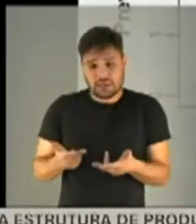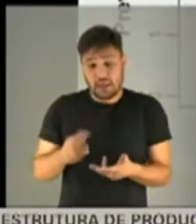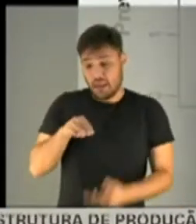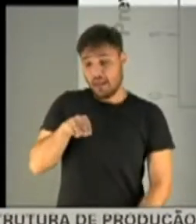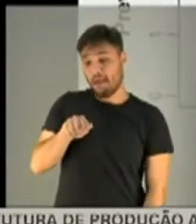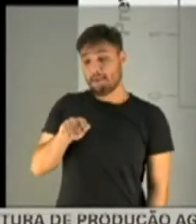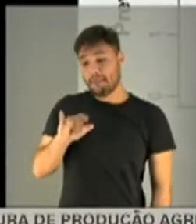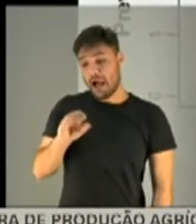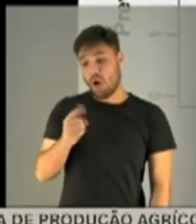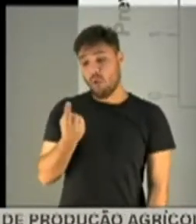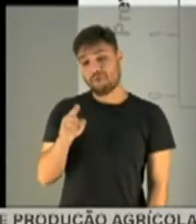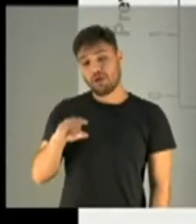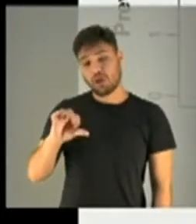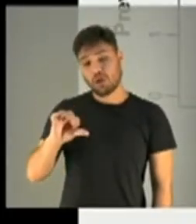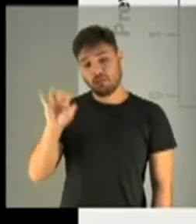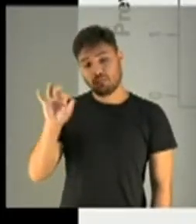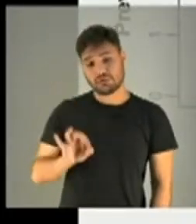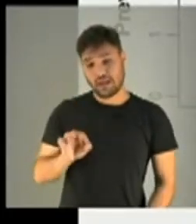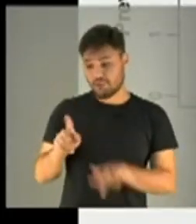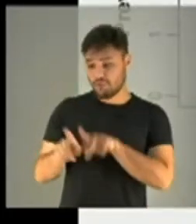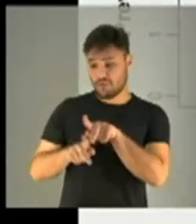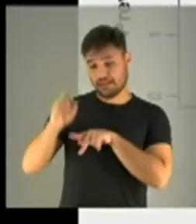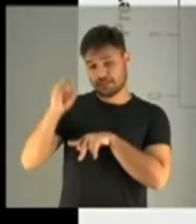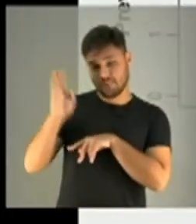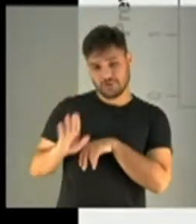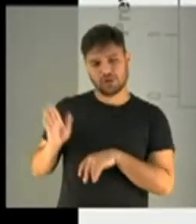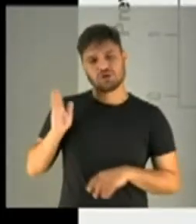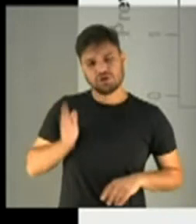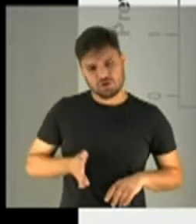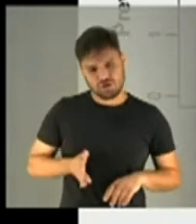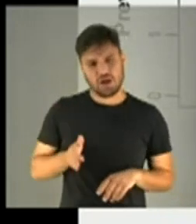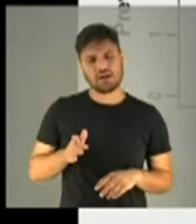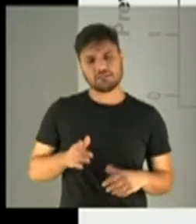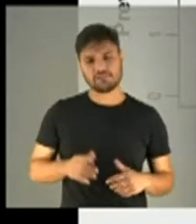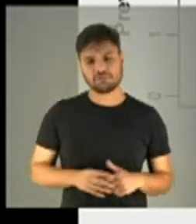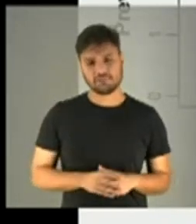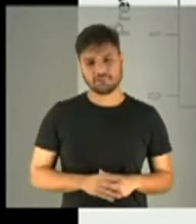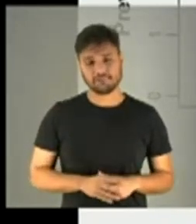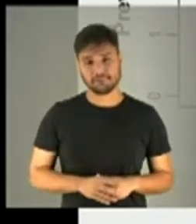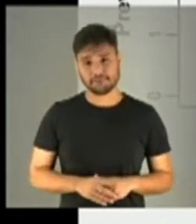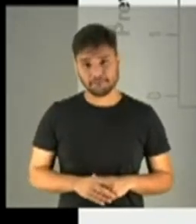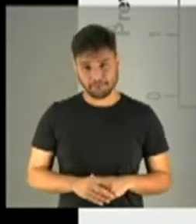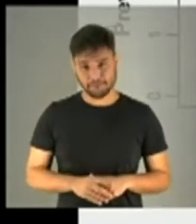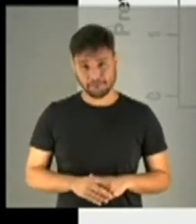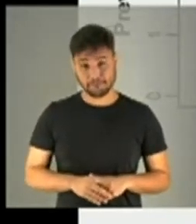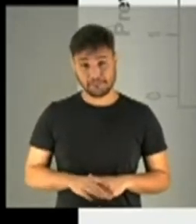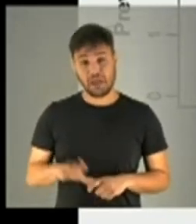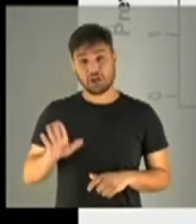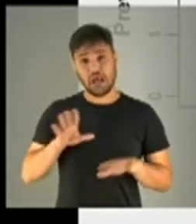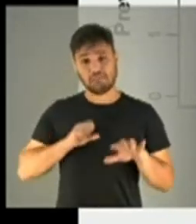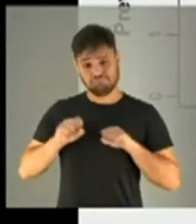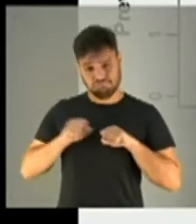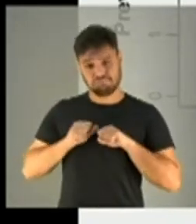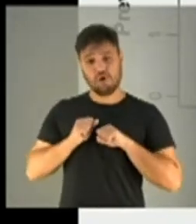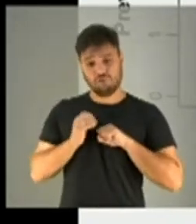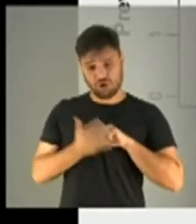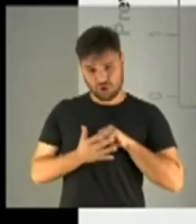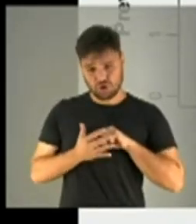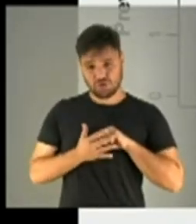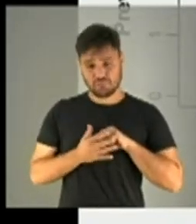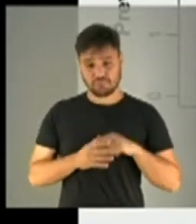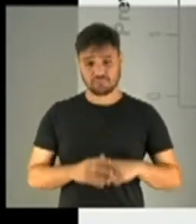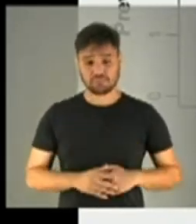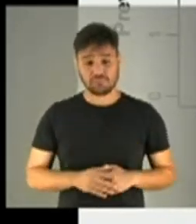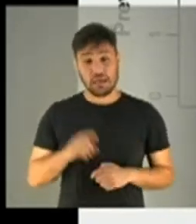maio, 1,9% da população brasileira já tinha sido exposta ao vírus. Isso aumentou